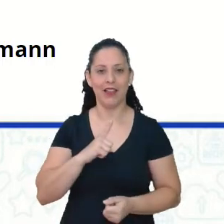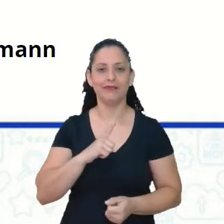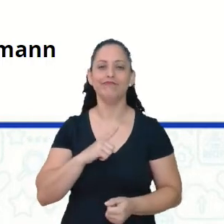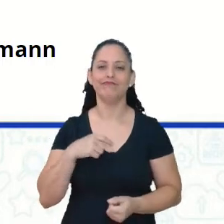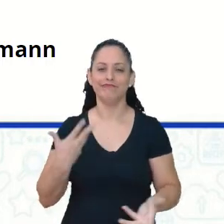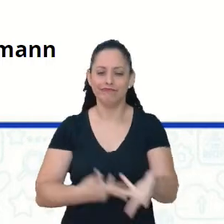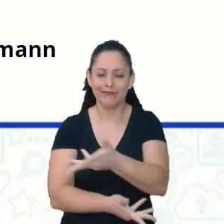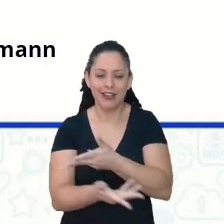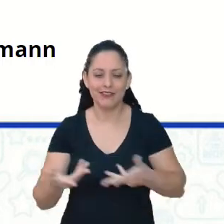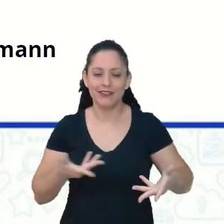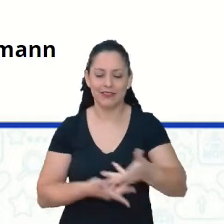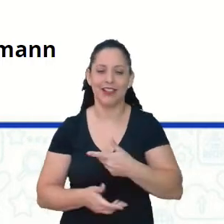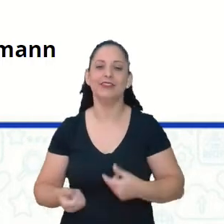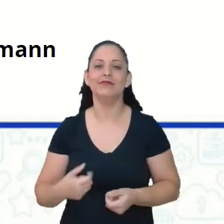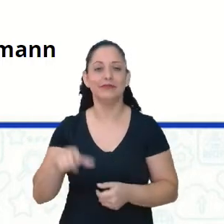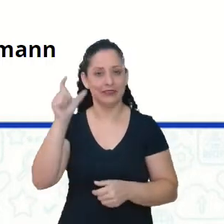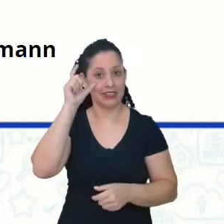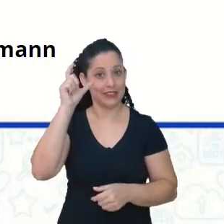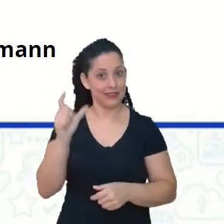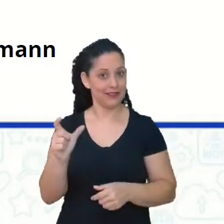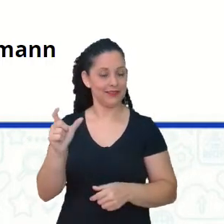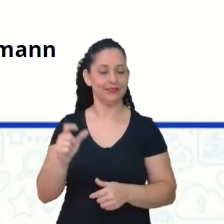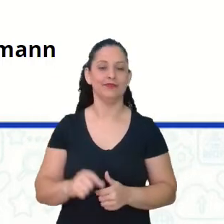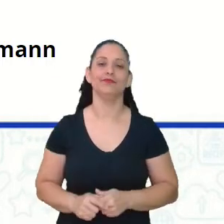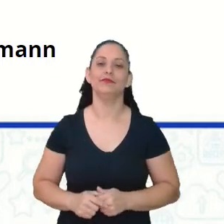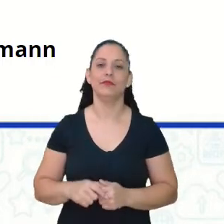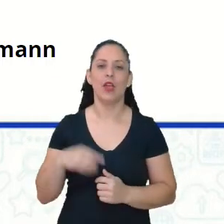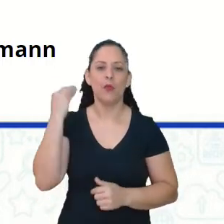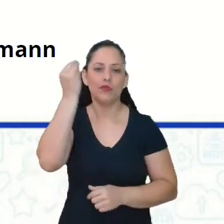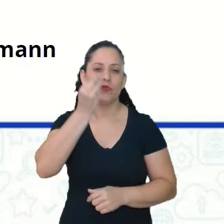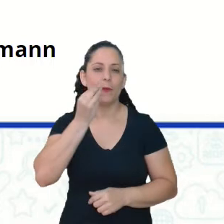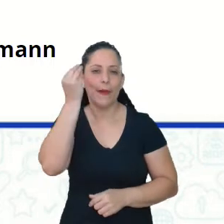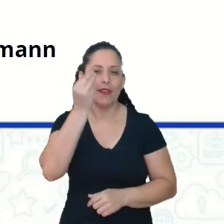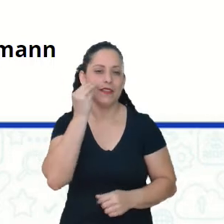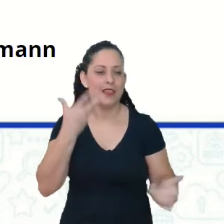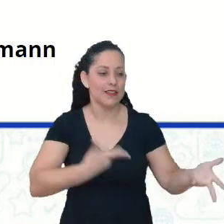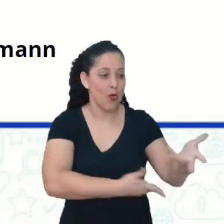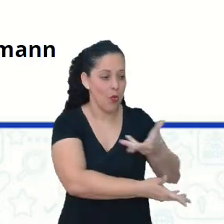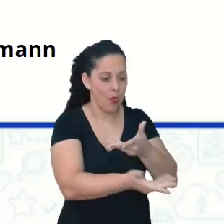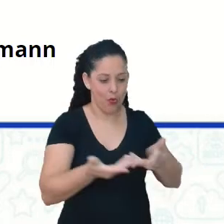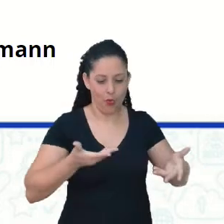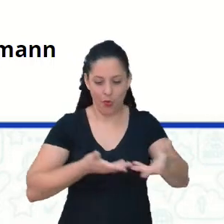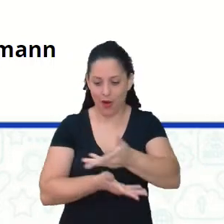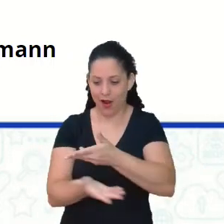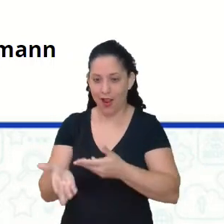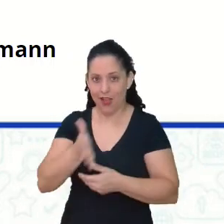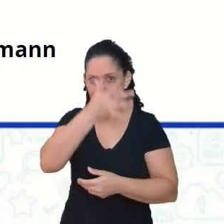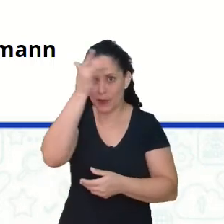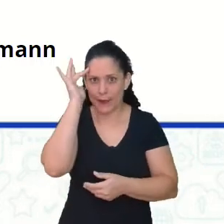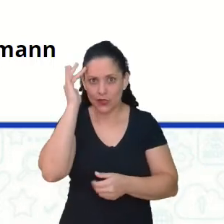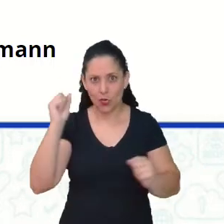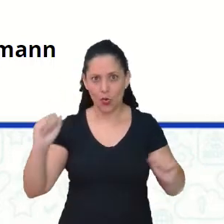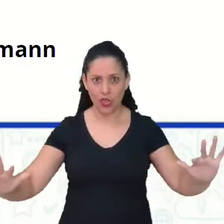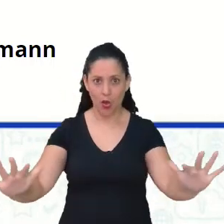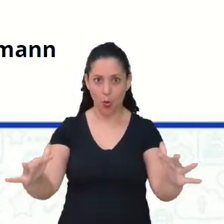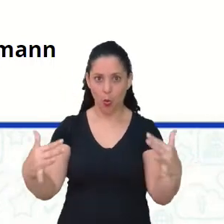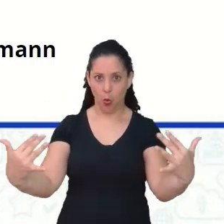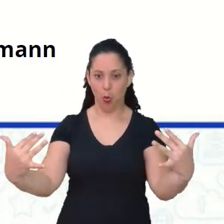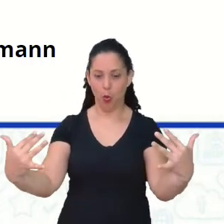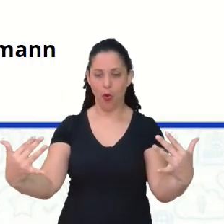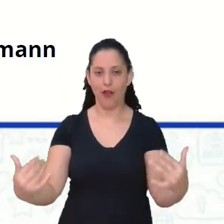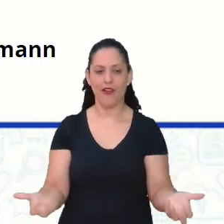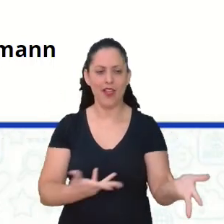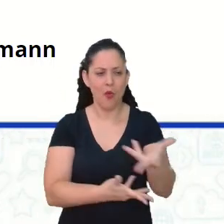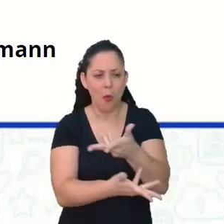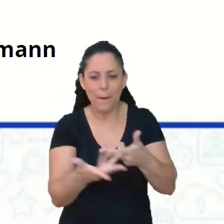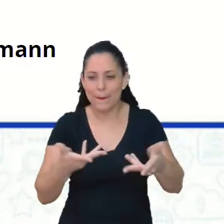que interessante, né? Então, ele fala aí que é uma experiência, é uma vivência que o público vai compartilhar com os